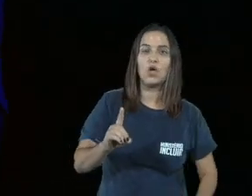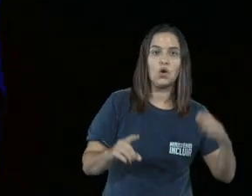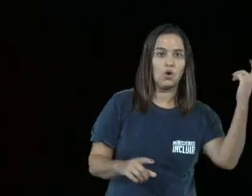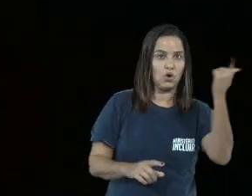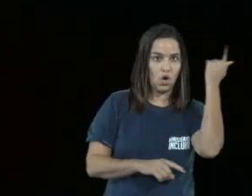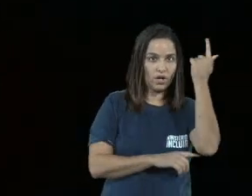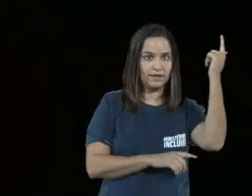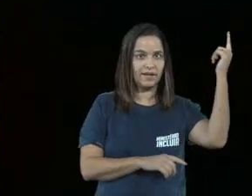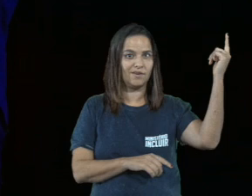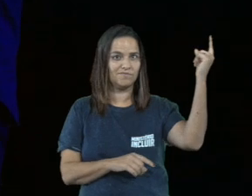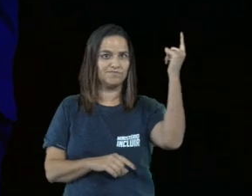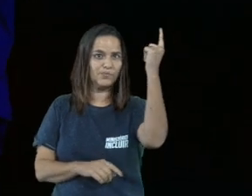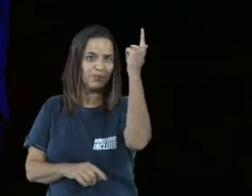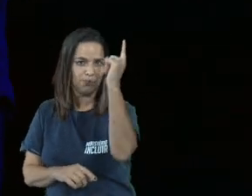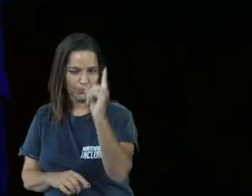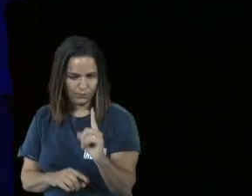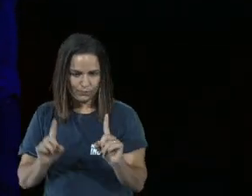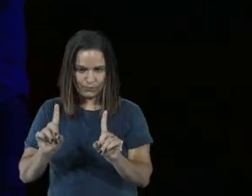hoje seus mané